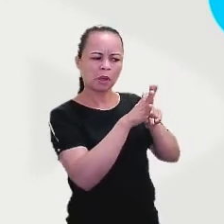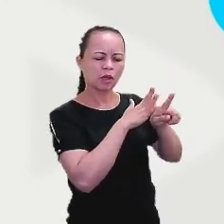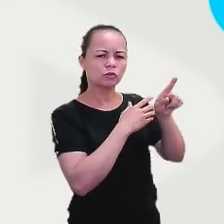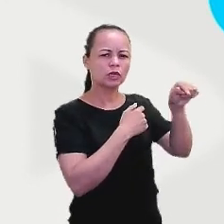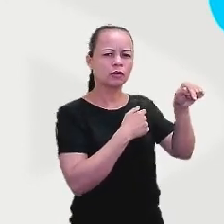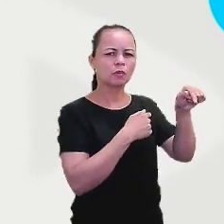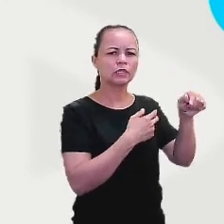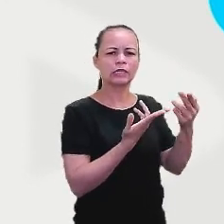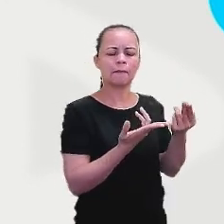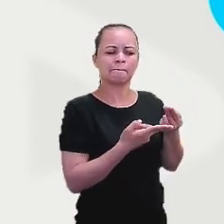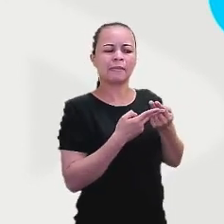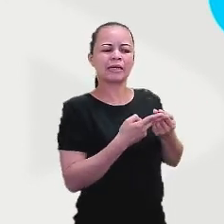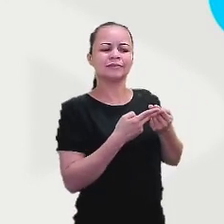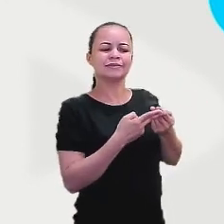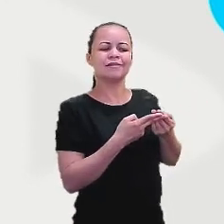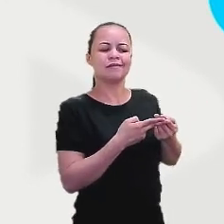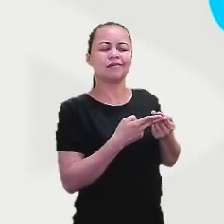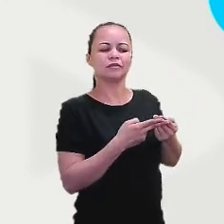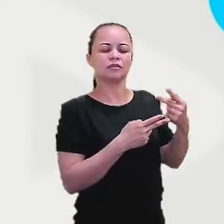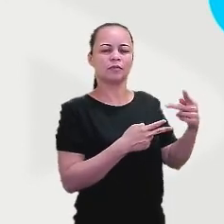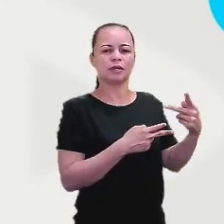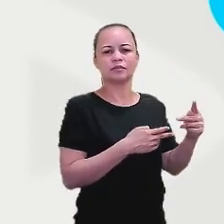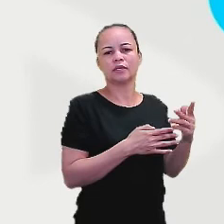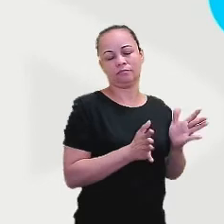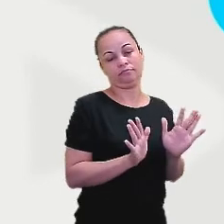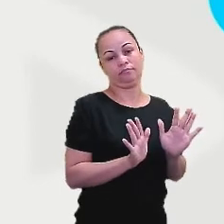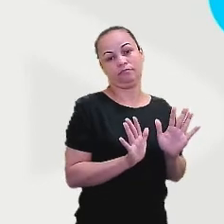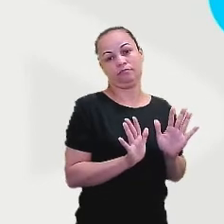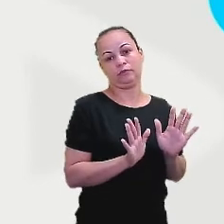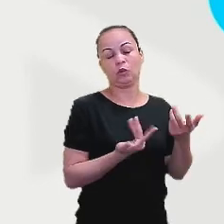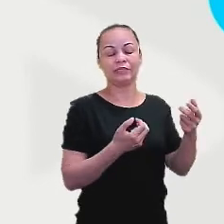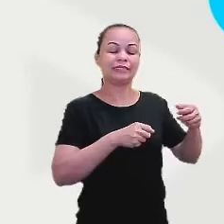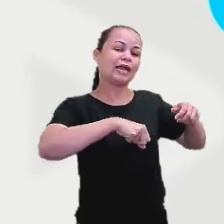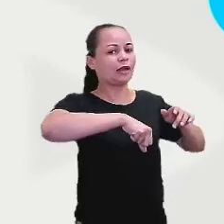ser atendido, né? Só que aí o garoto,